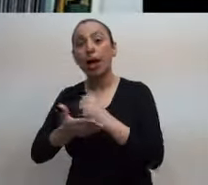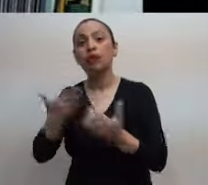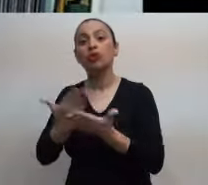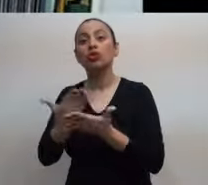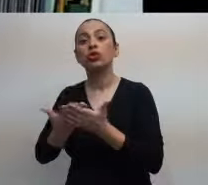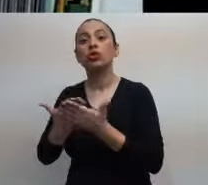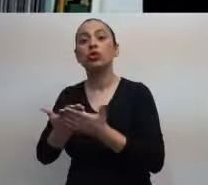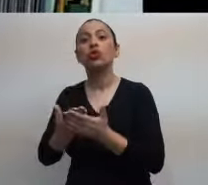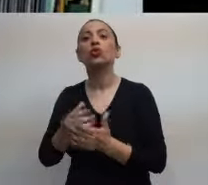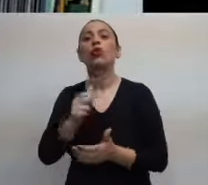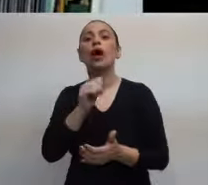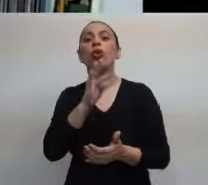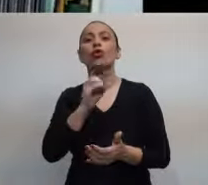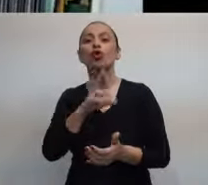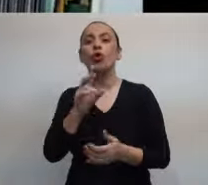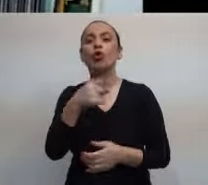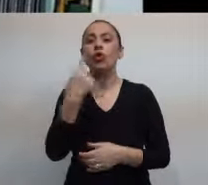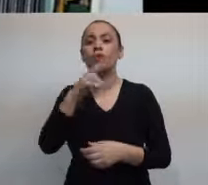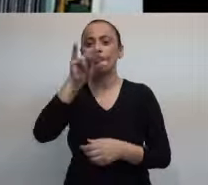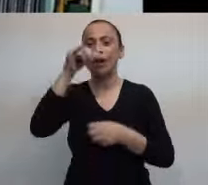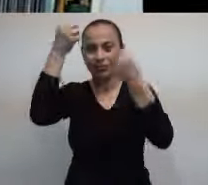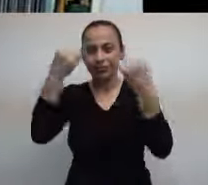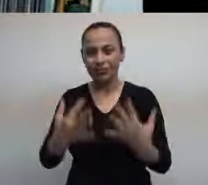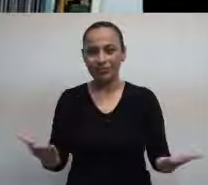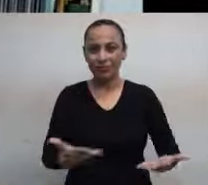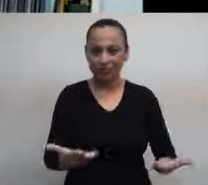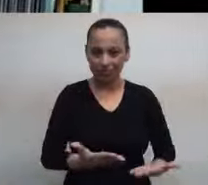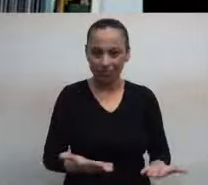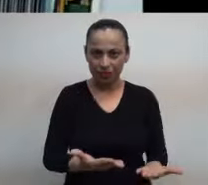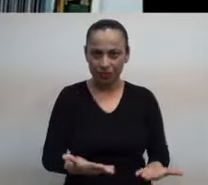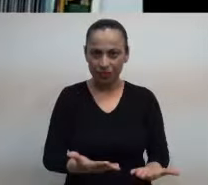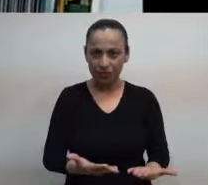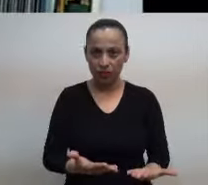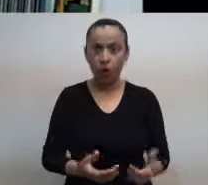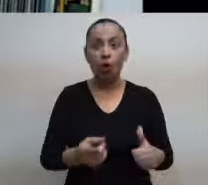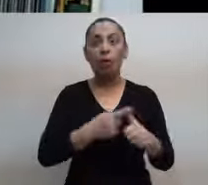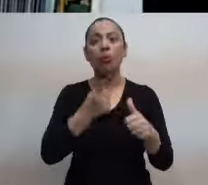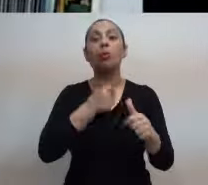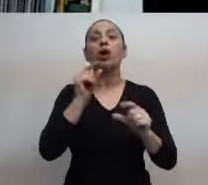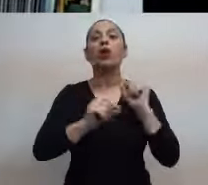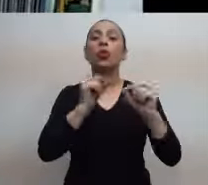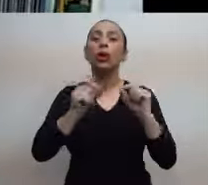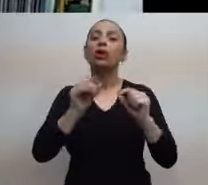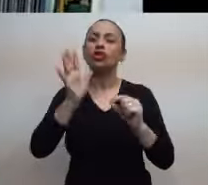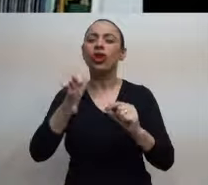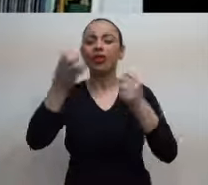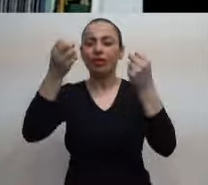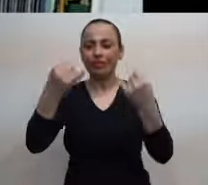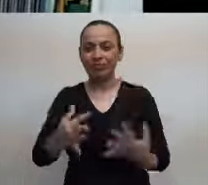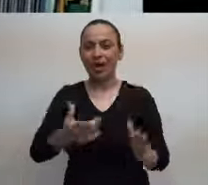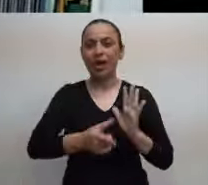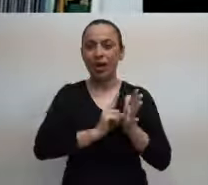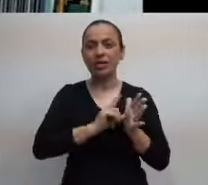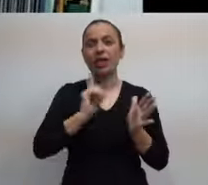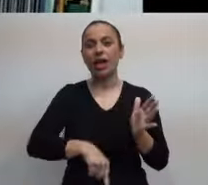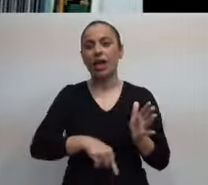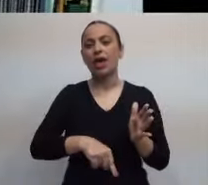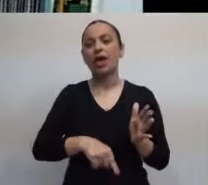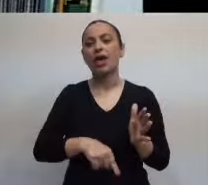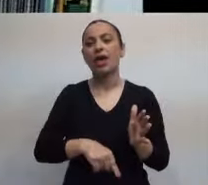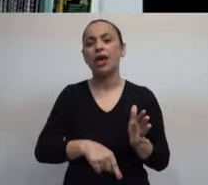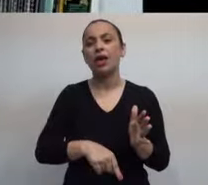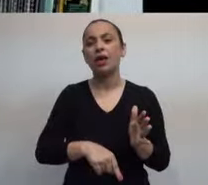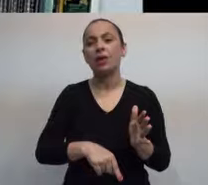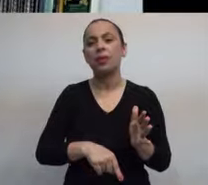base dos estudos dos autores que nós vamos falar aqui a seguir, né? O primeiro deles, como já foi falado, nós vamos falar sobre